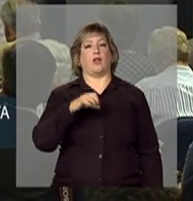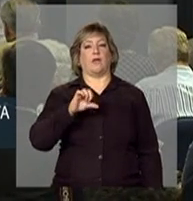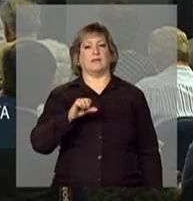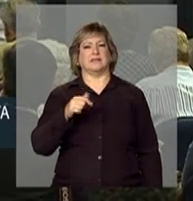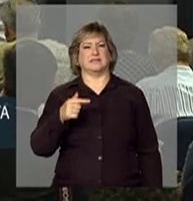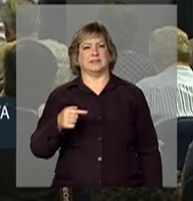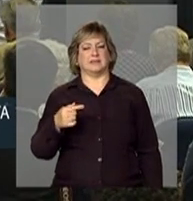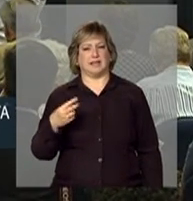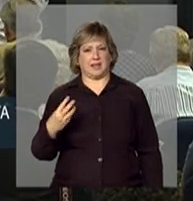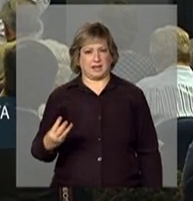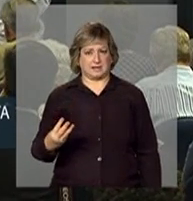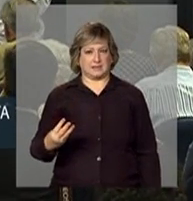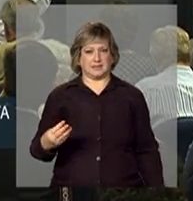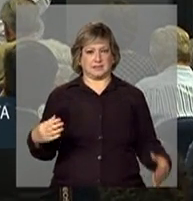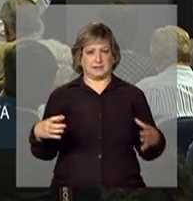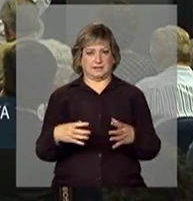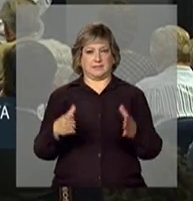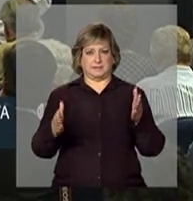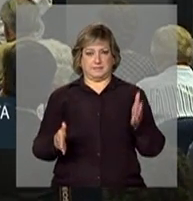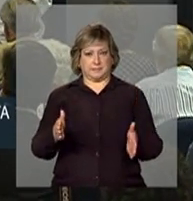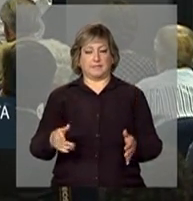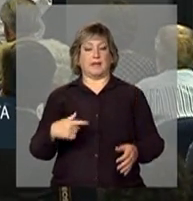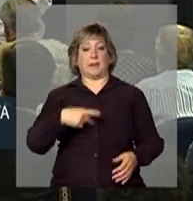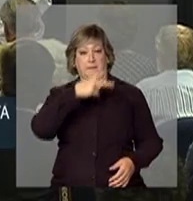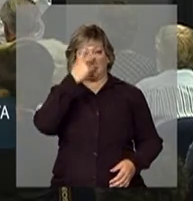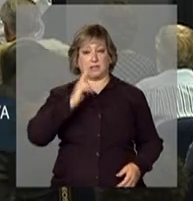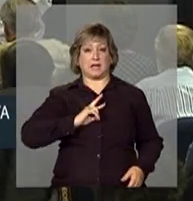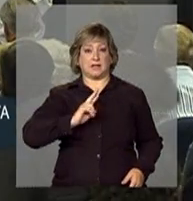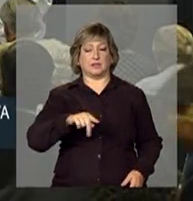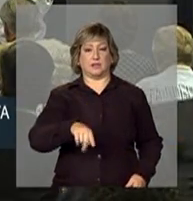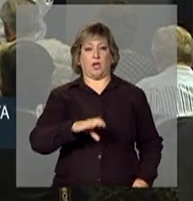1973. As pessoas que respondem pelo